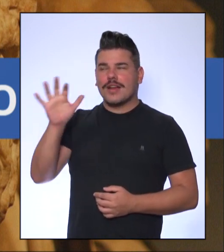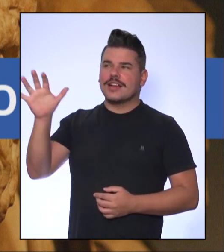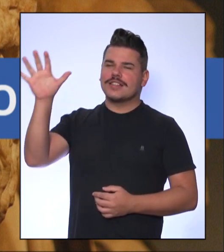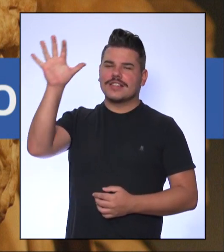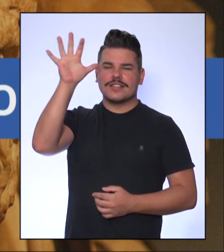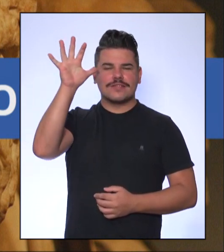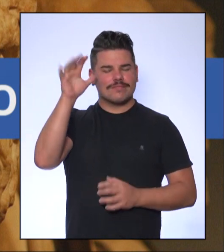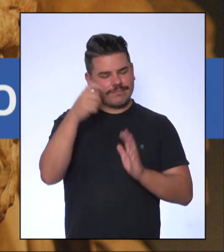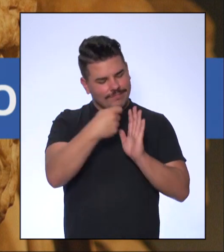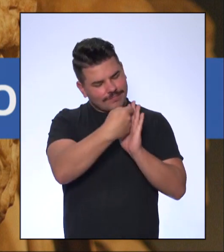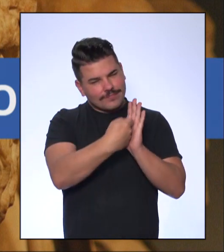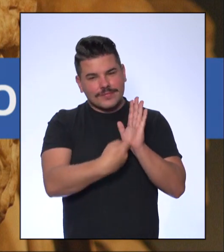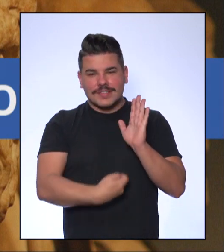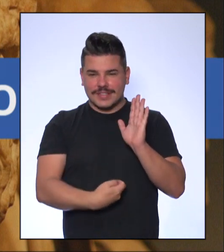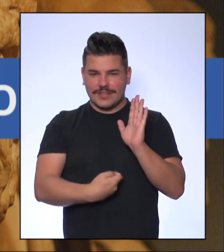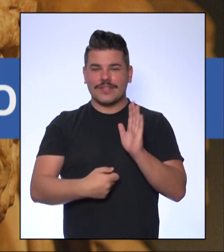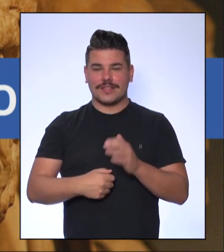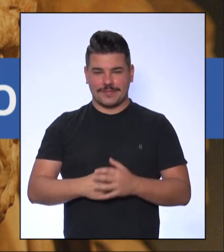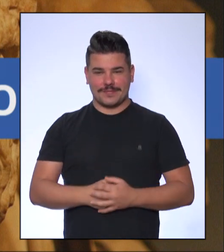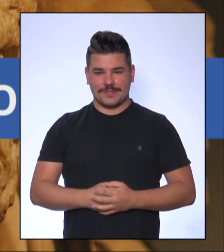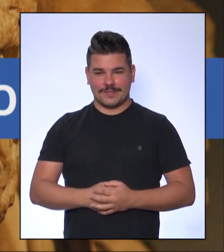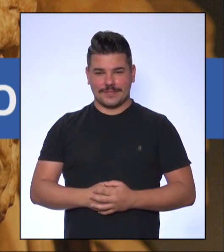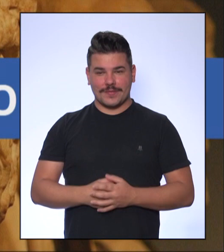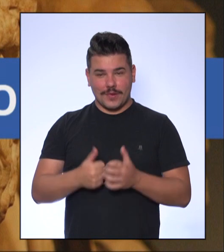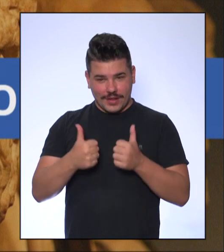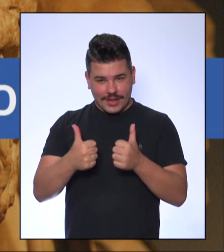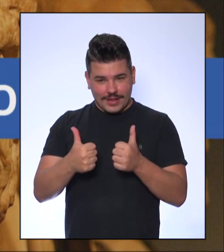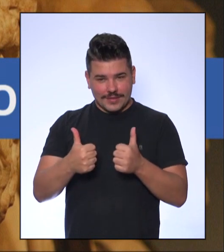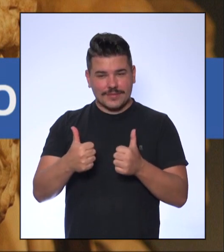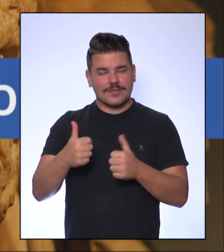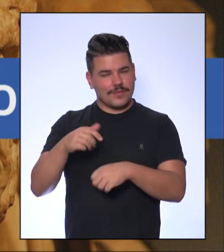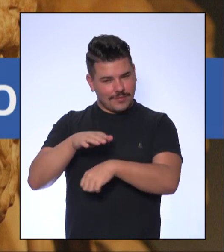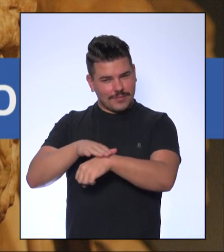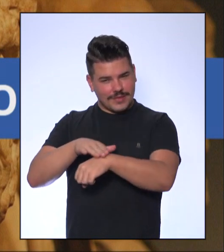filosofia. Pode ser?